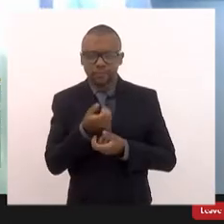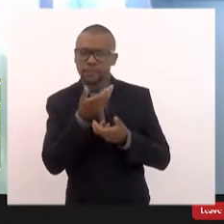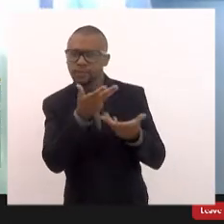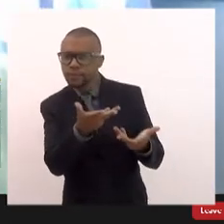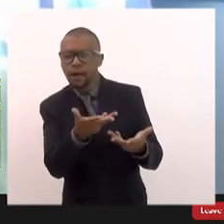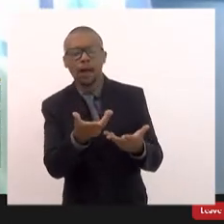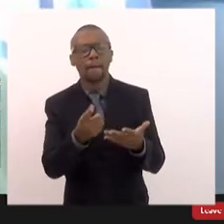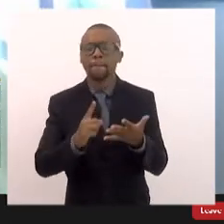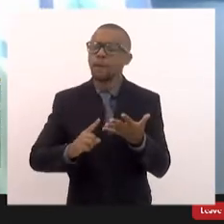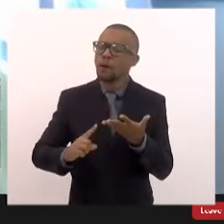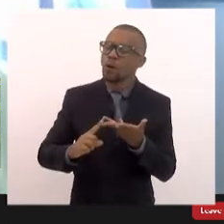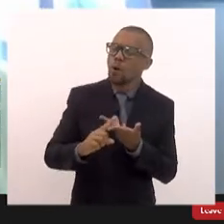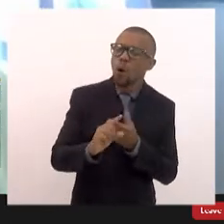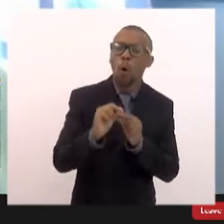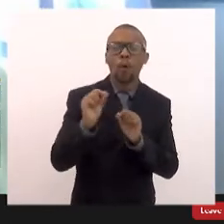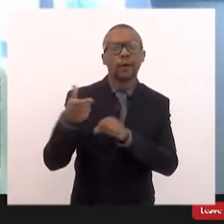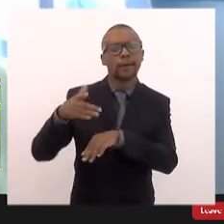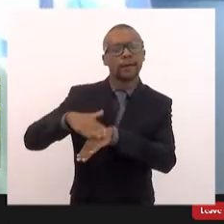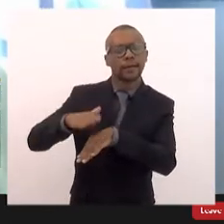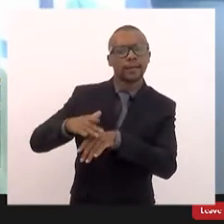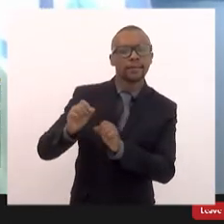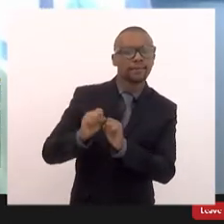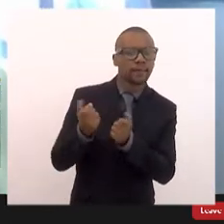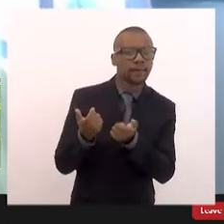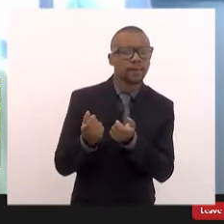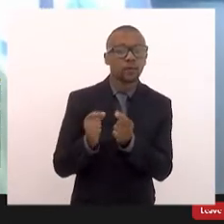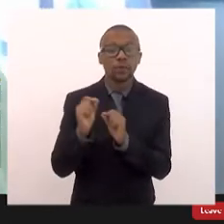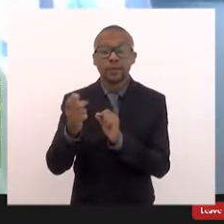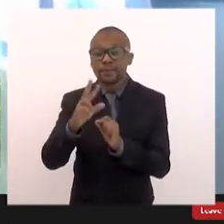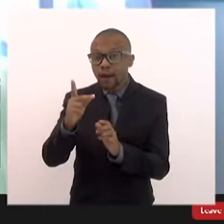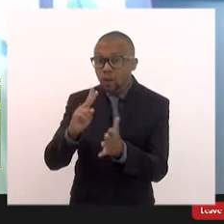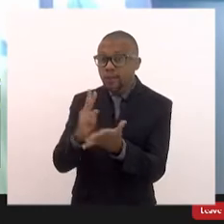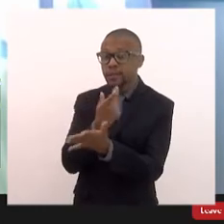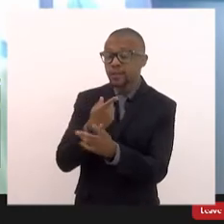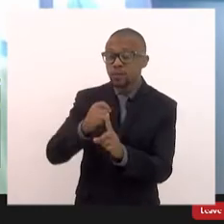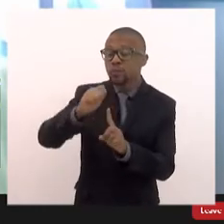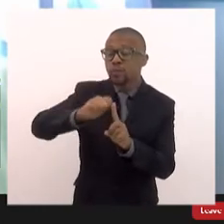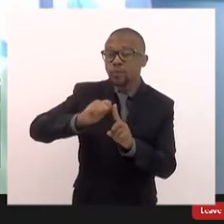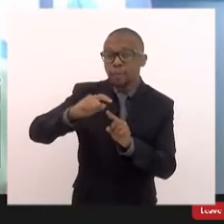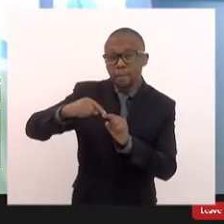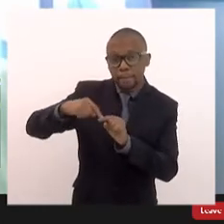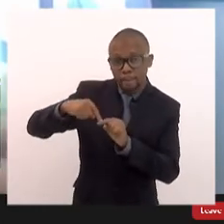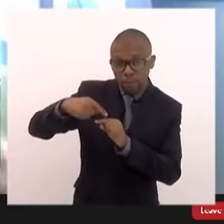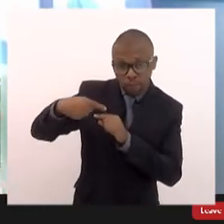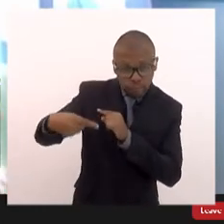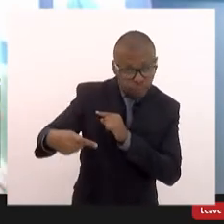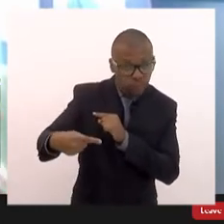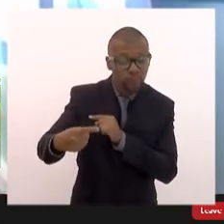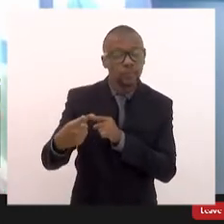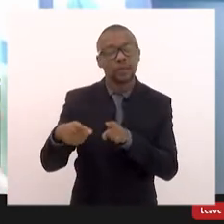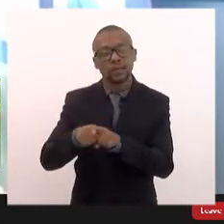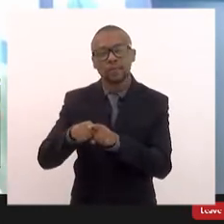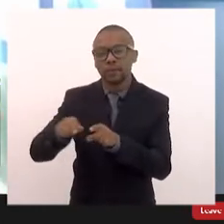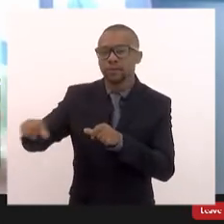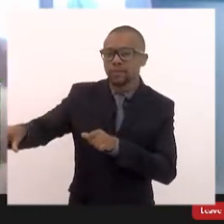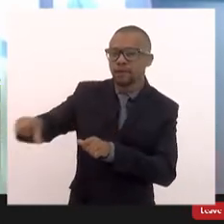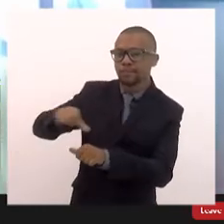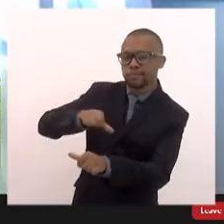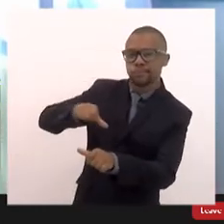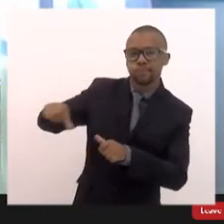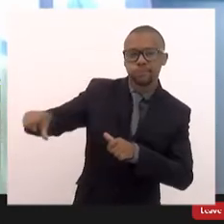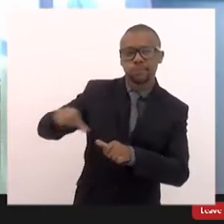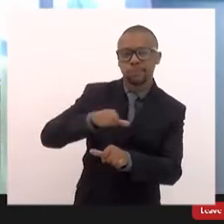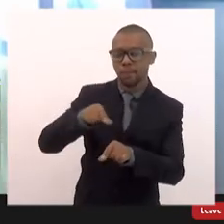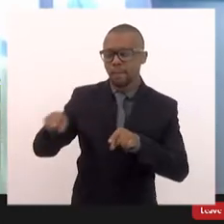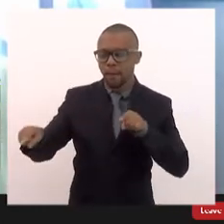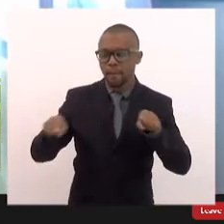pode esperar, né, nos próximos meses, e assim sucessivamente alternando, né,